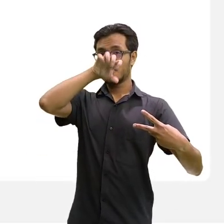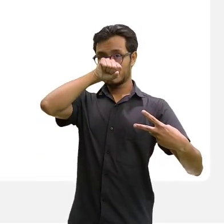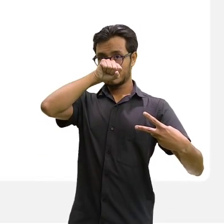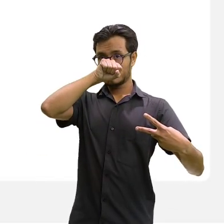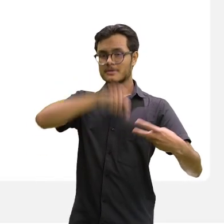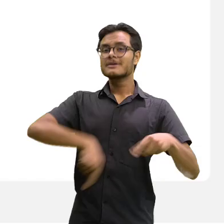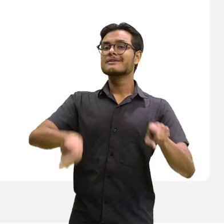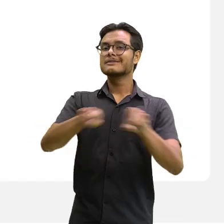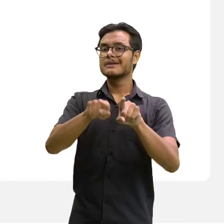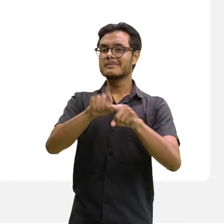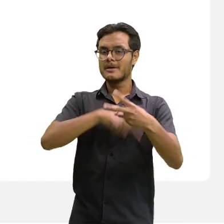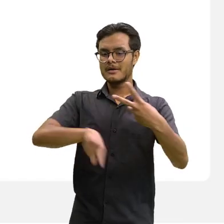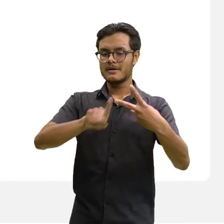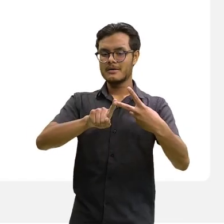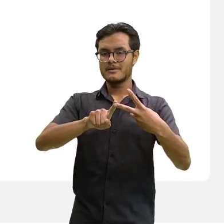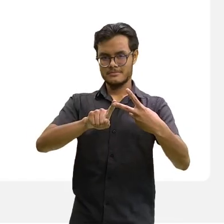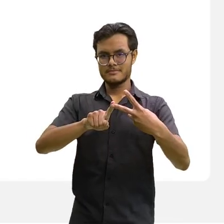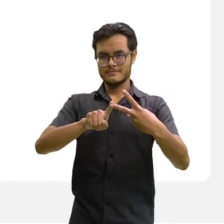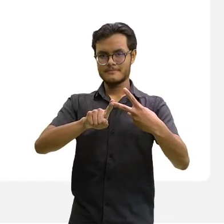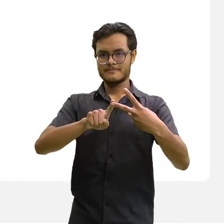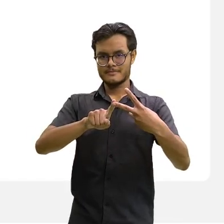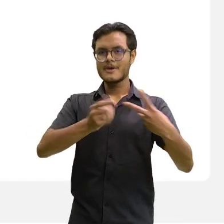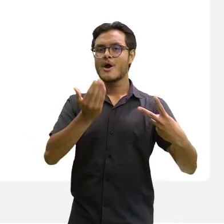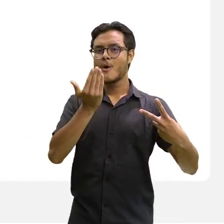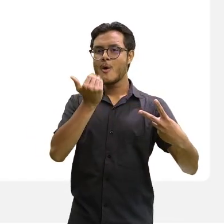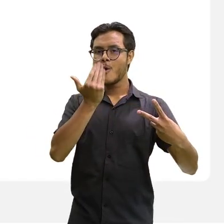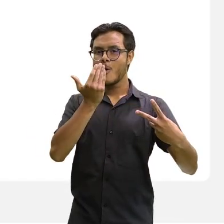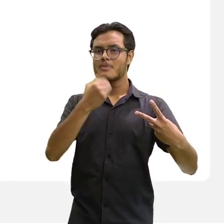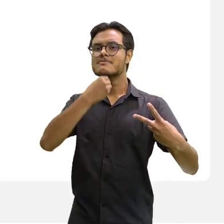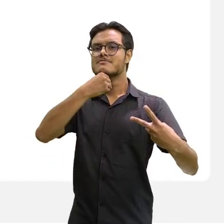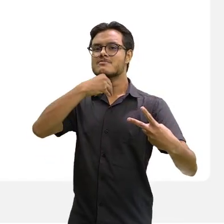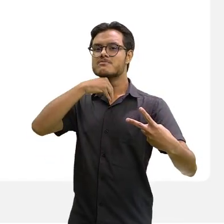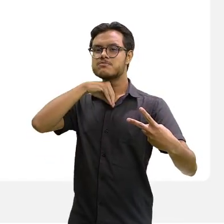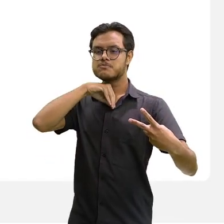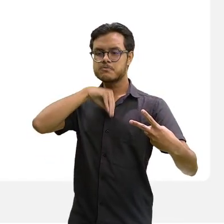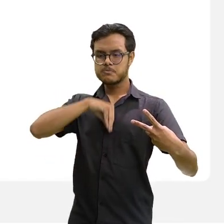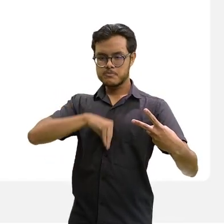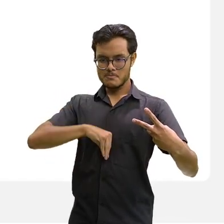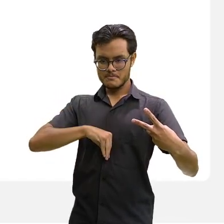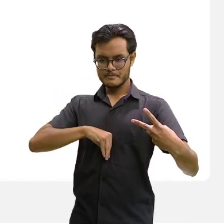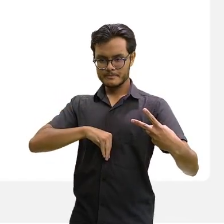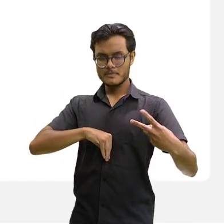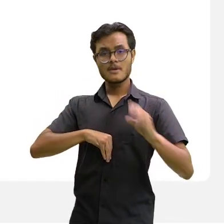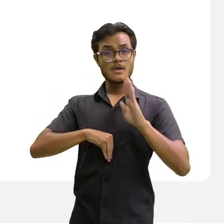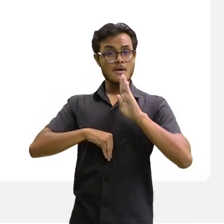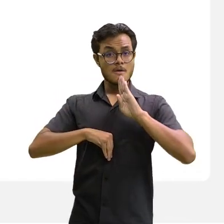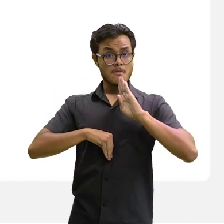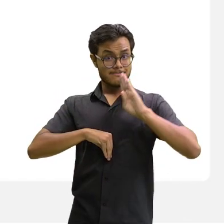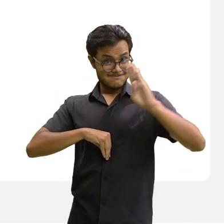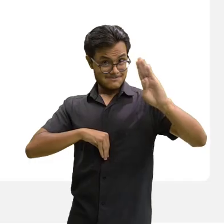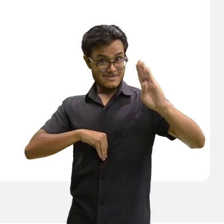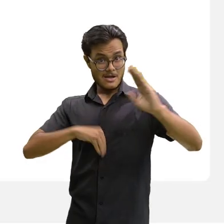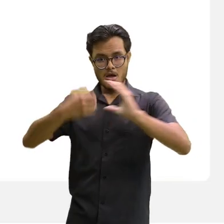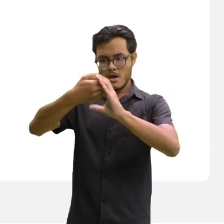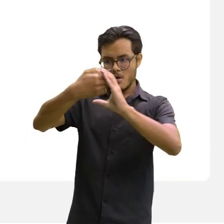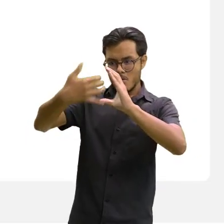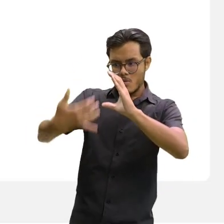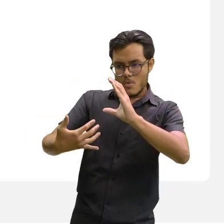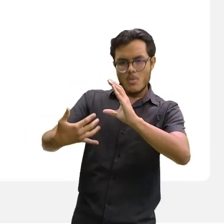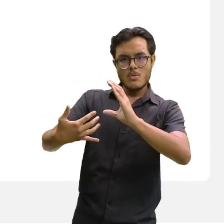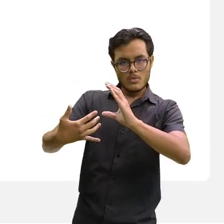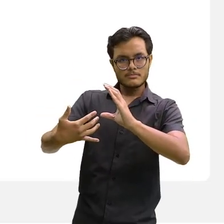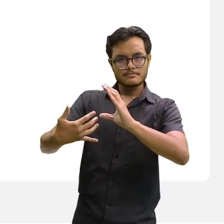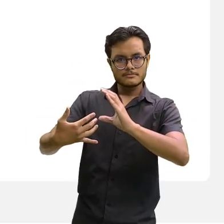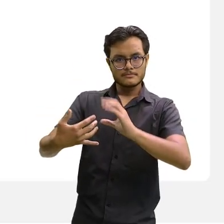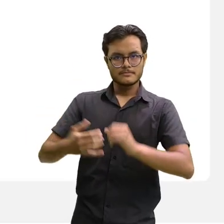o processo digestório. E a chave de toda a mecânica que ocorre na parte